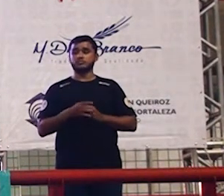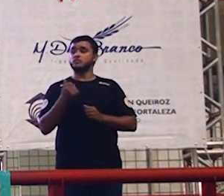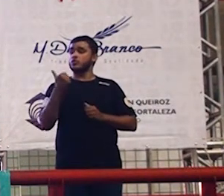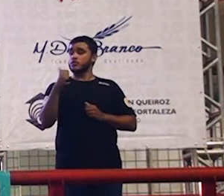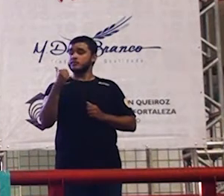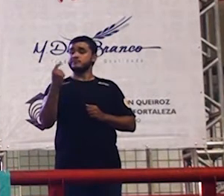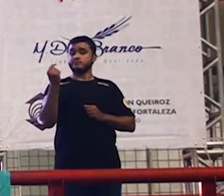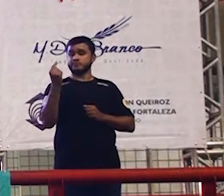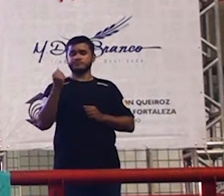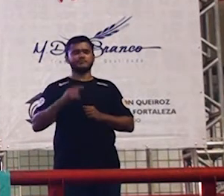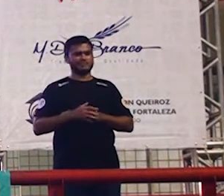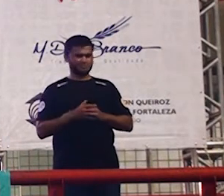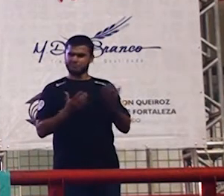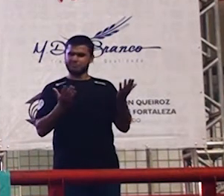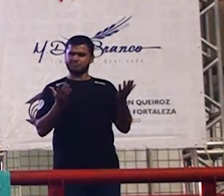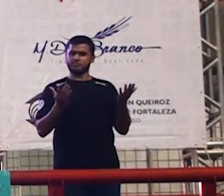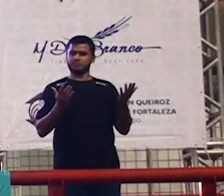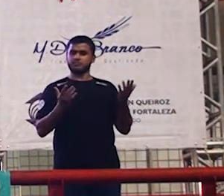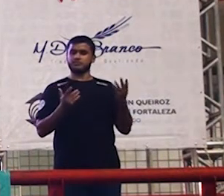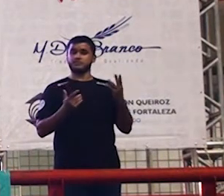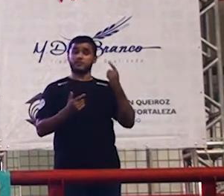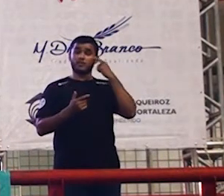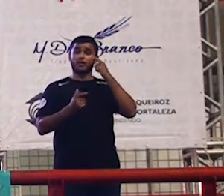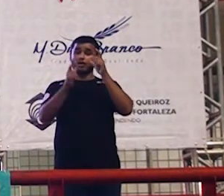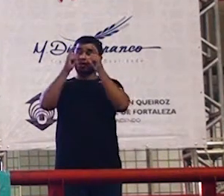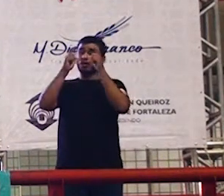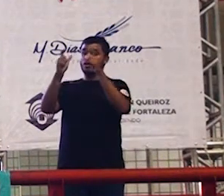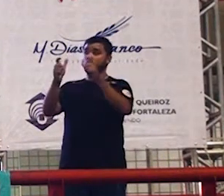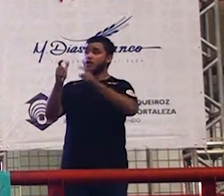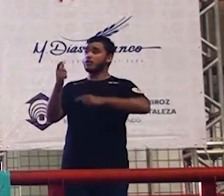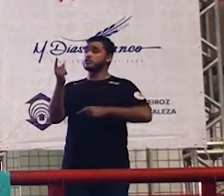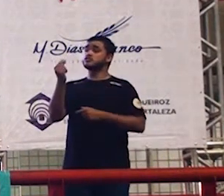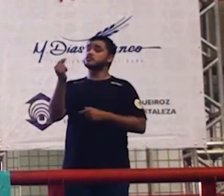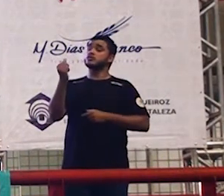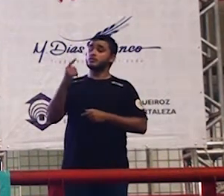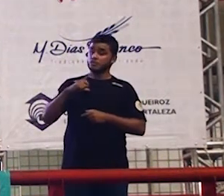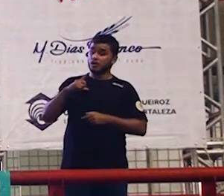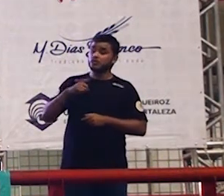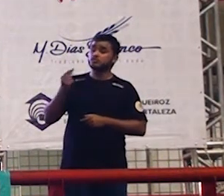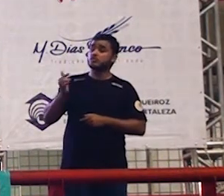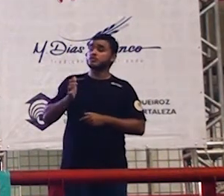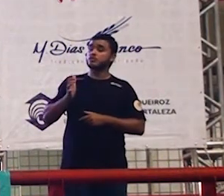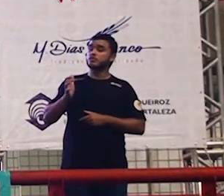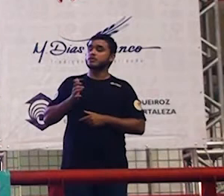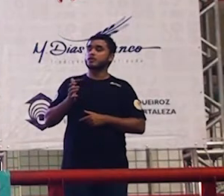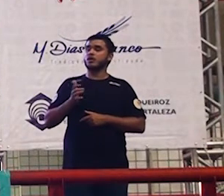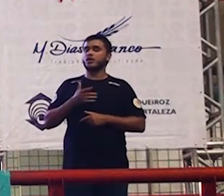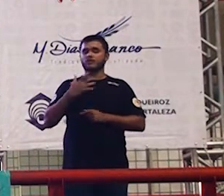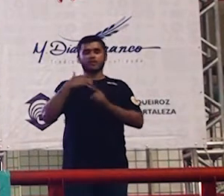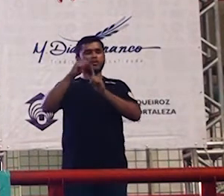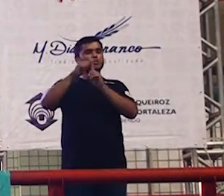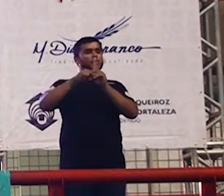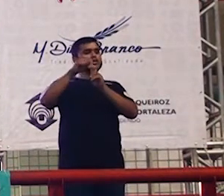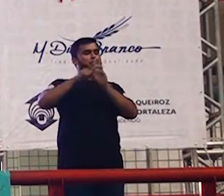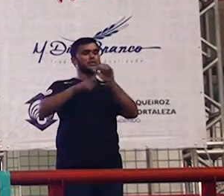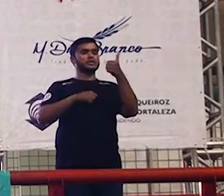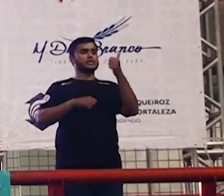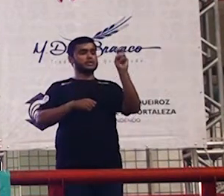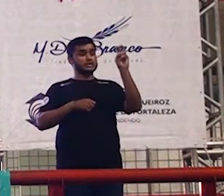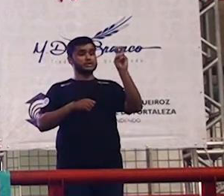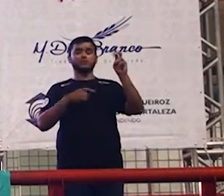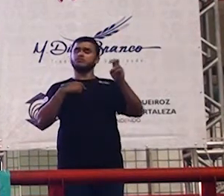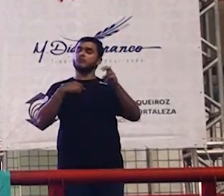de réis. Então a Marcela só o amou enquanto durou o dinheiro. Se a